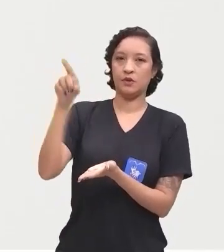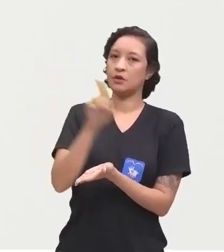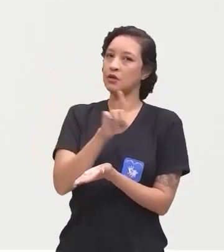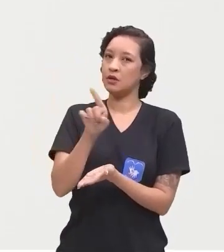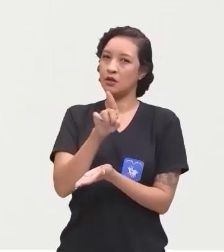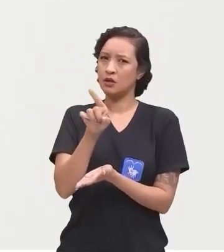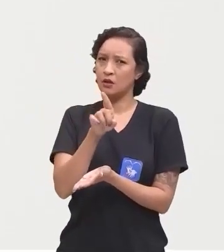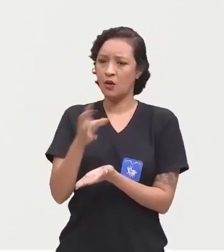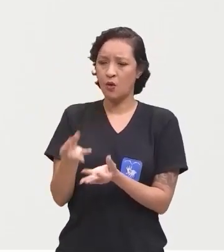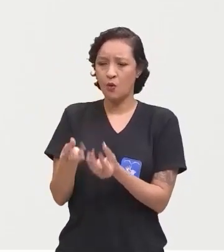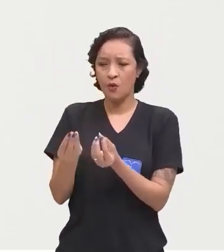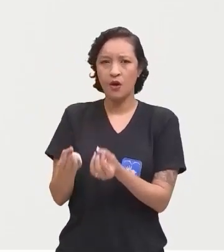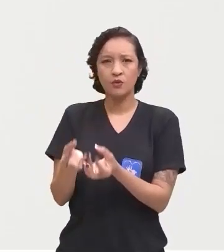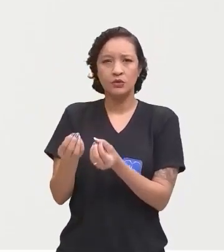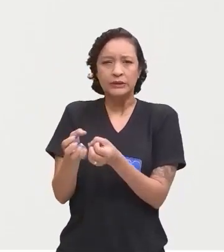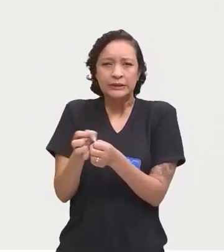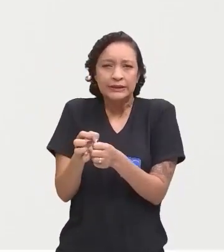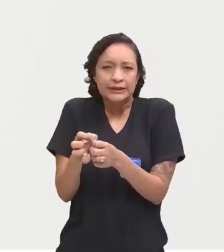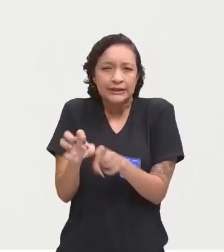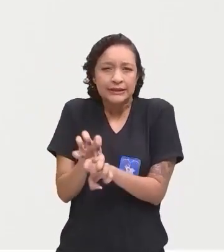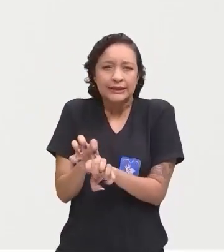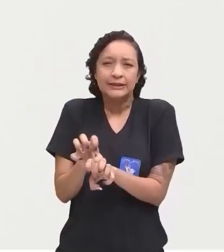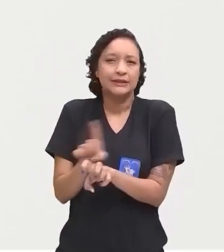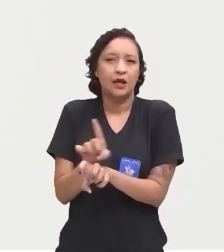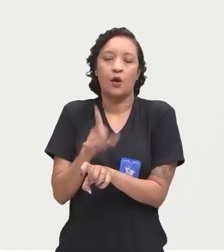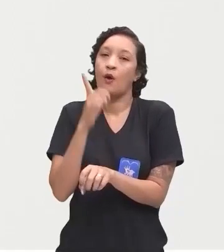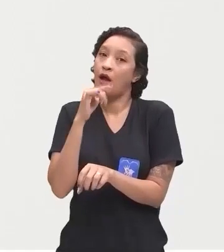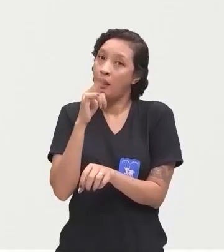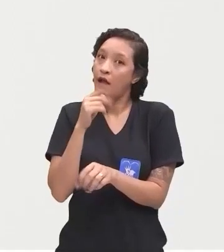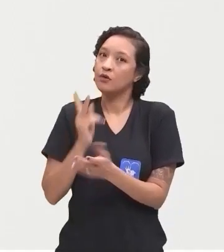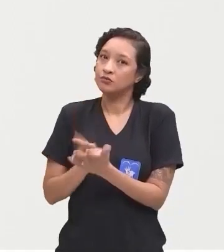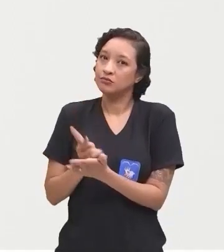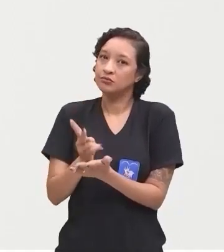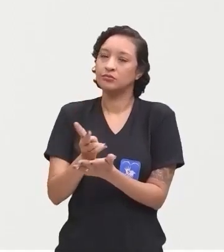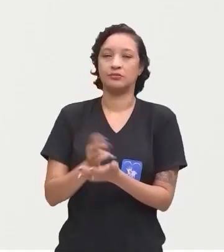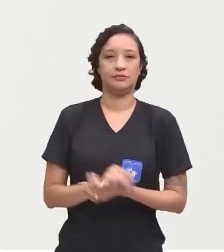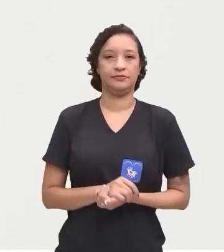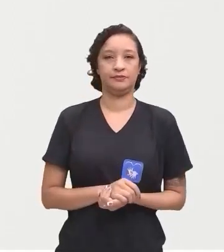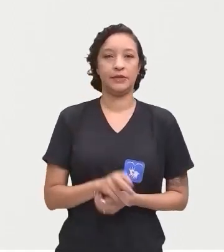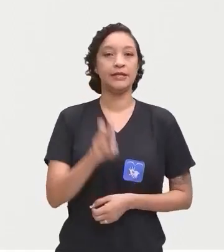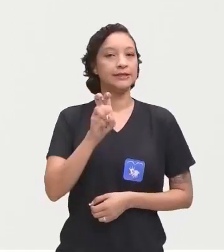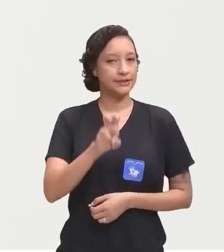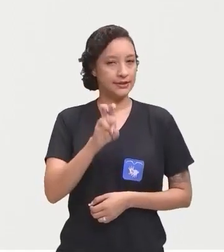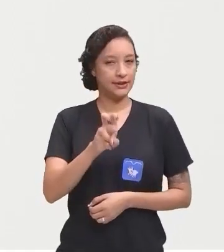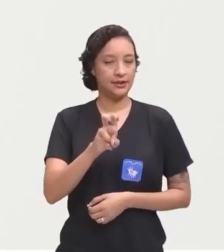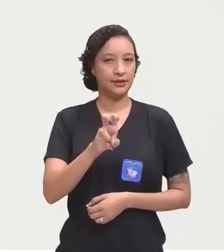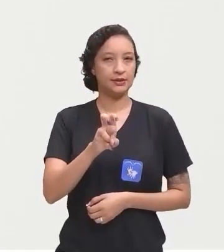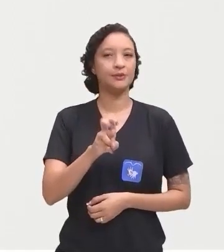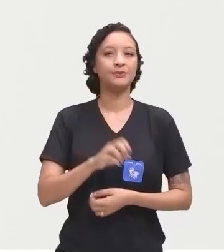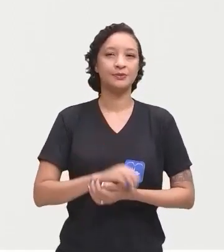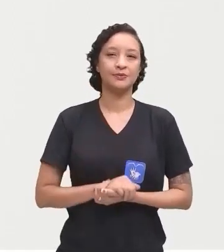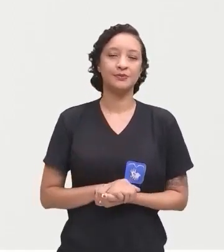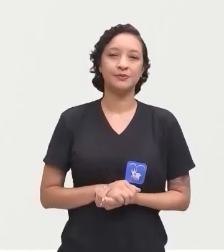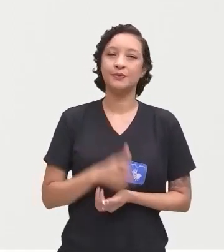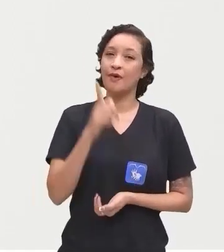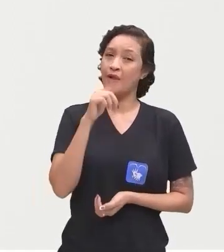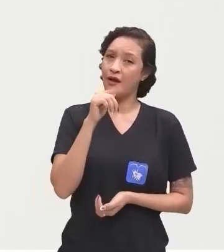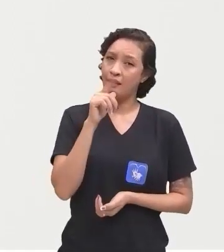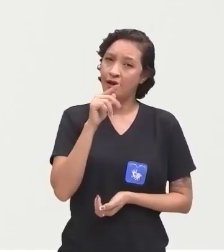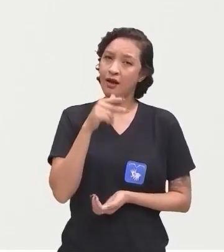algodão secar. 5. Vá colocando água sempre e